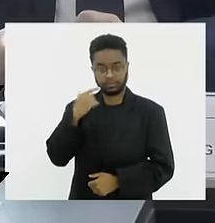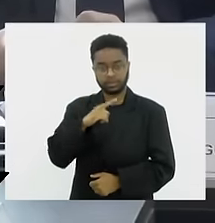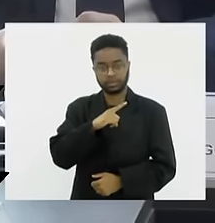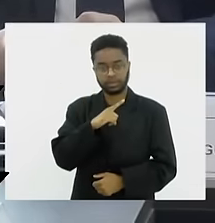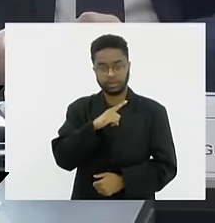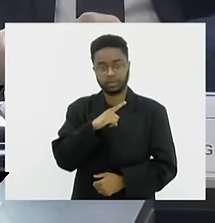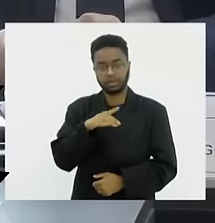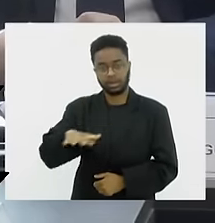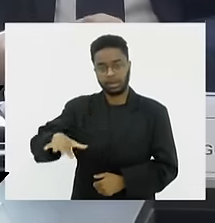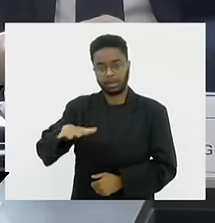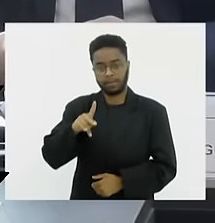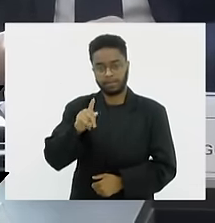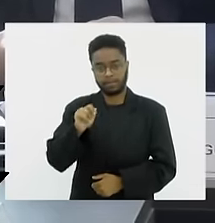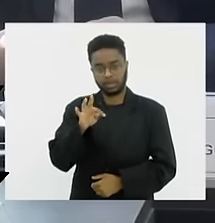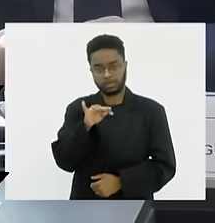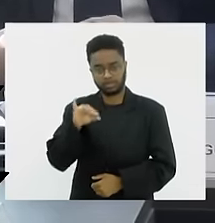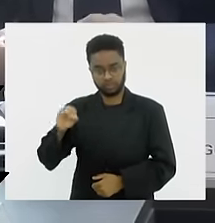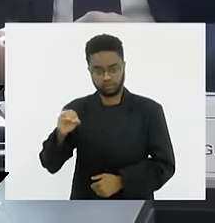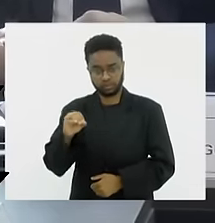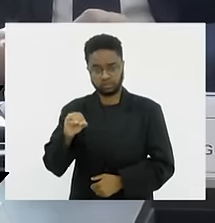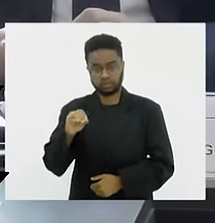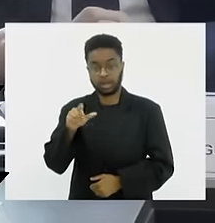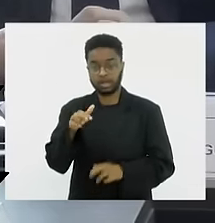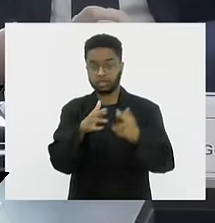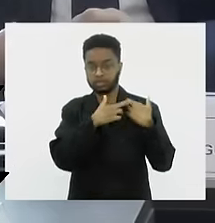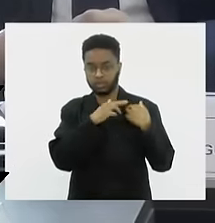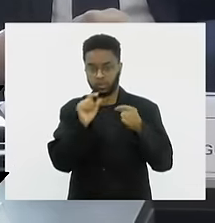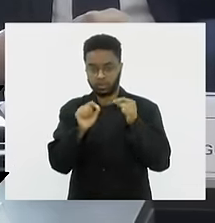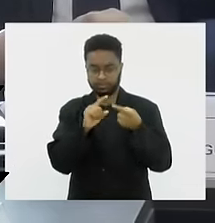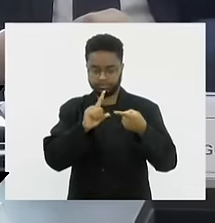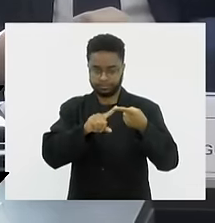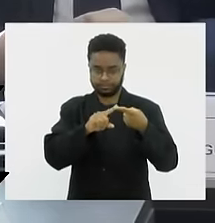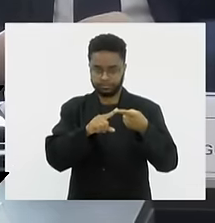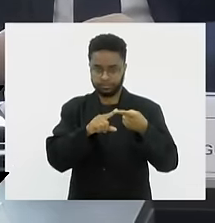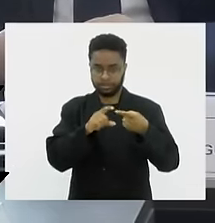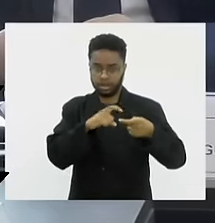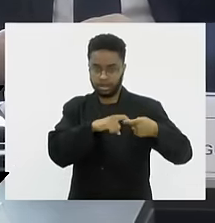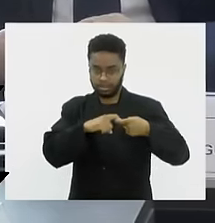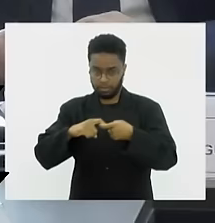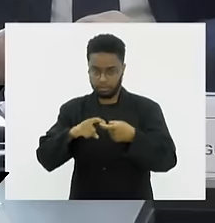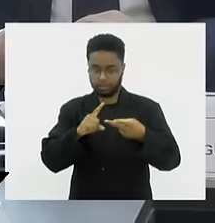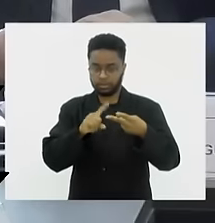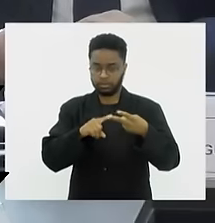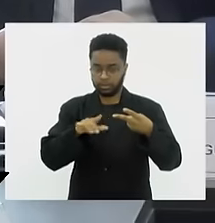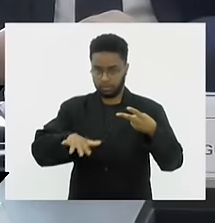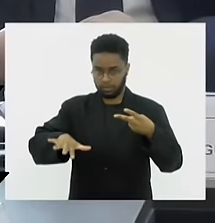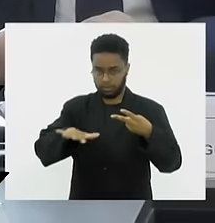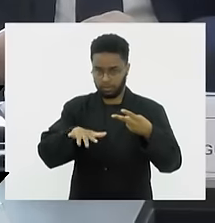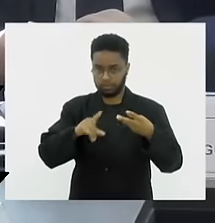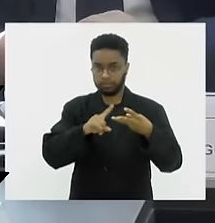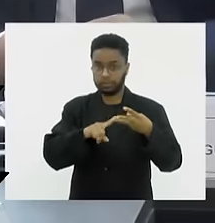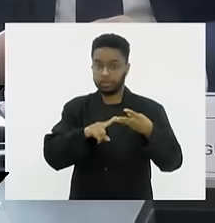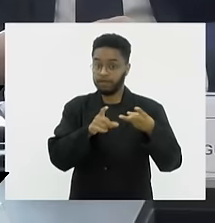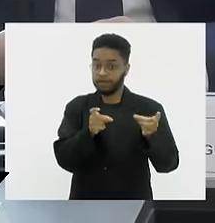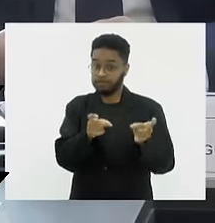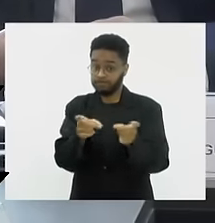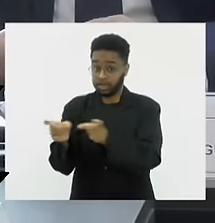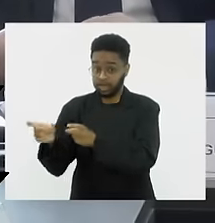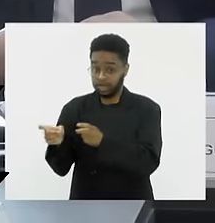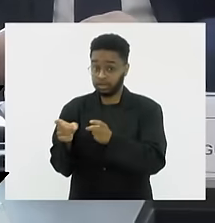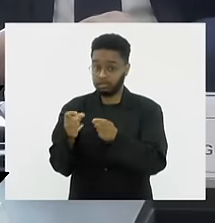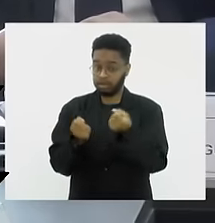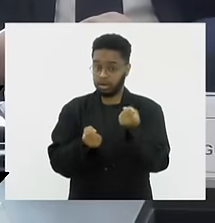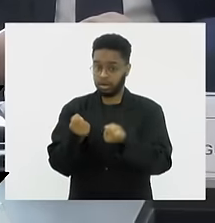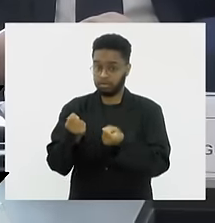do pátio, ela é responsável pelo reboque, responsável pelo pátio e responsável pelo leilão. E